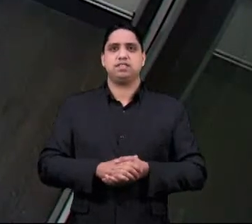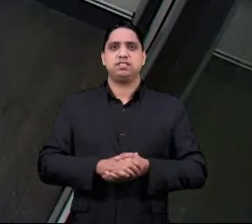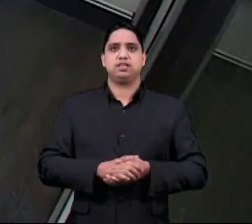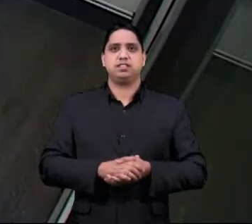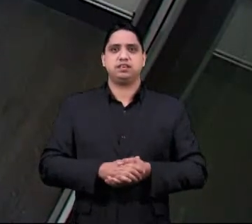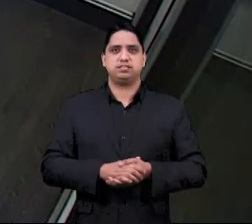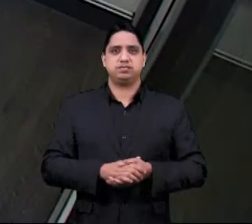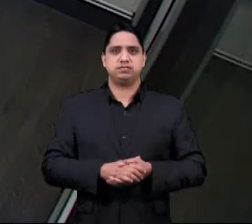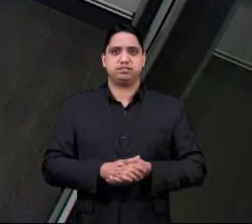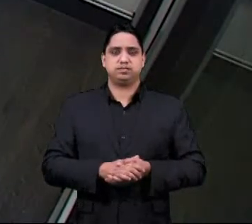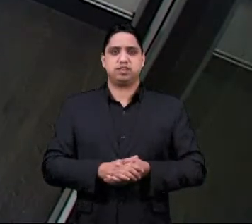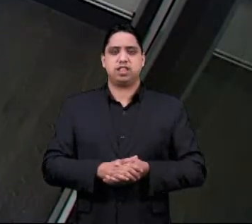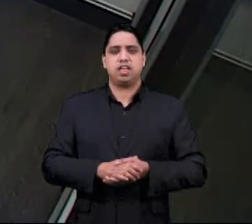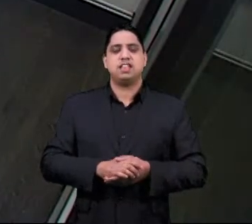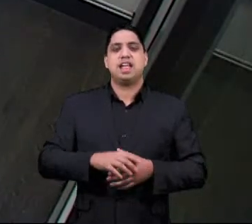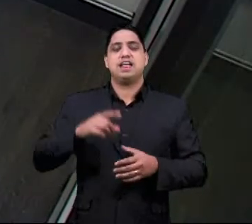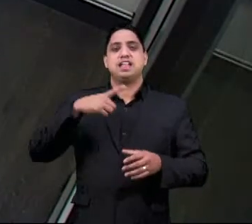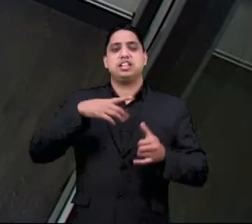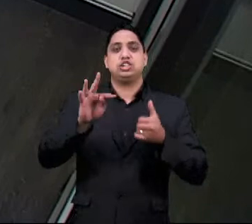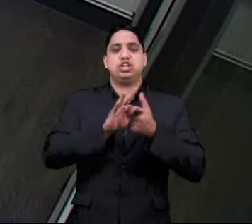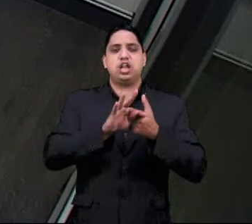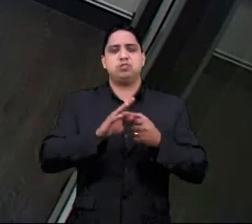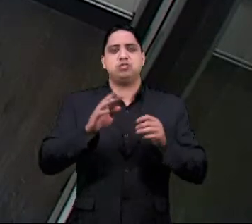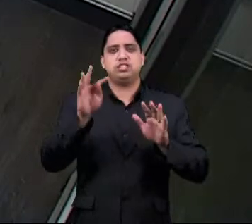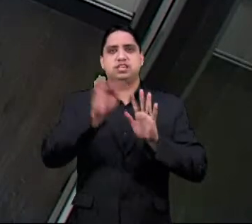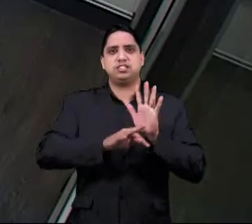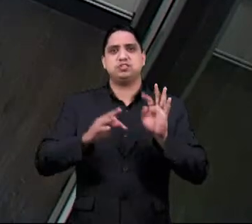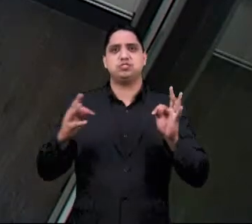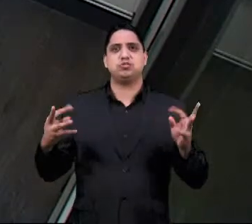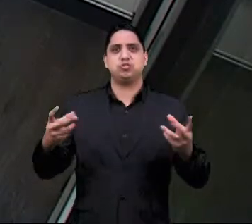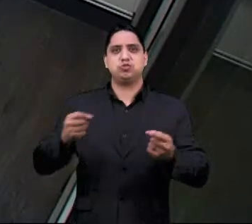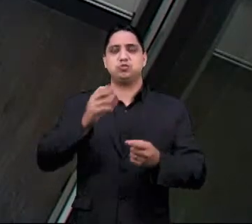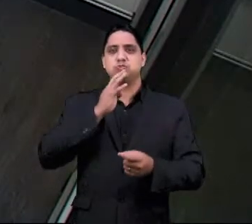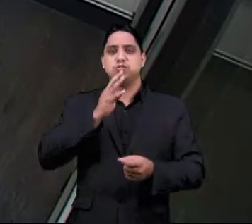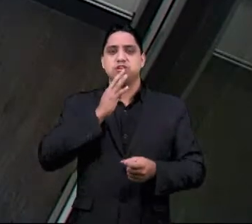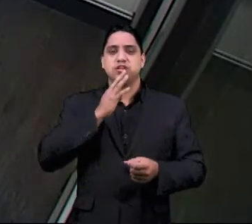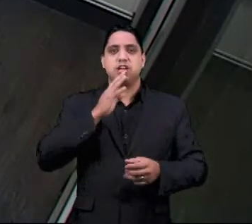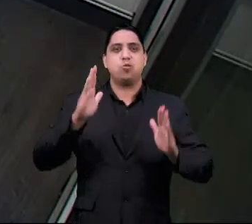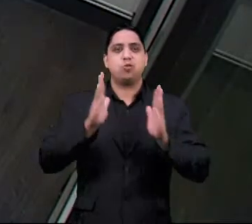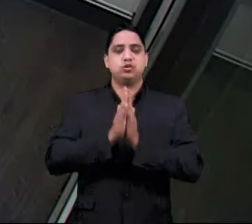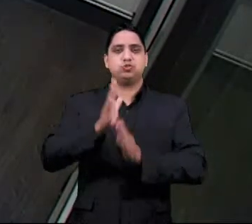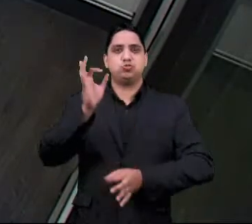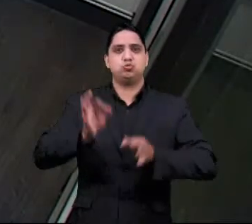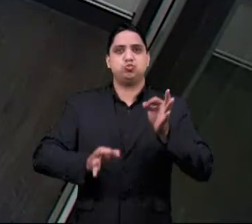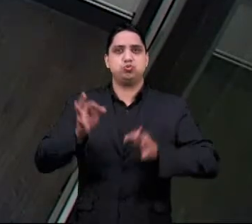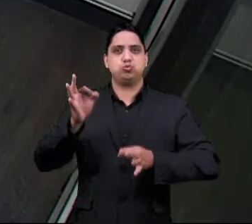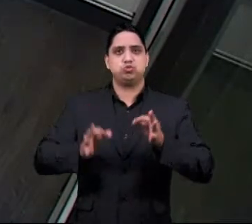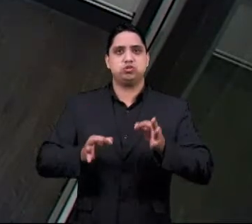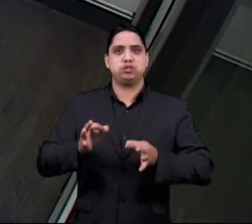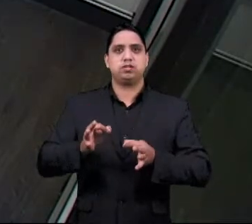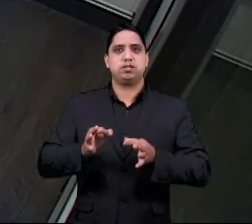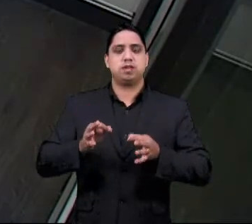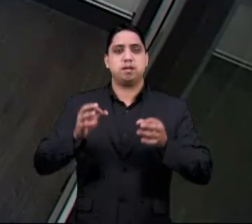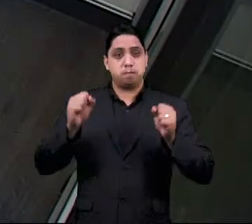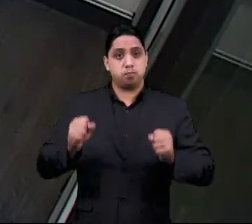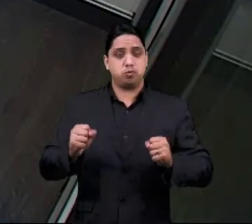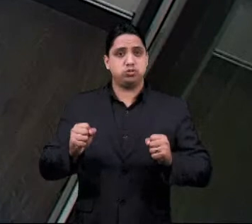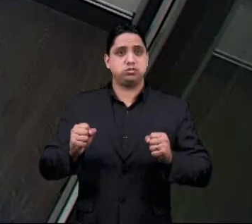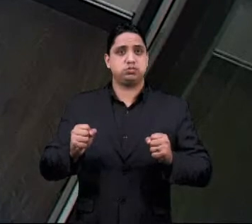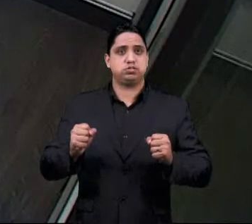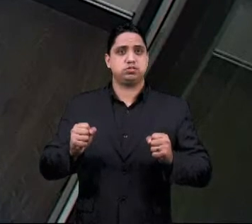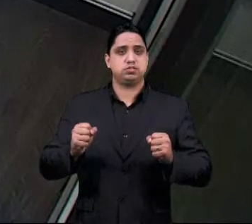texto todos conhecem, né? A oração do justo, né? Pode muito em seus